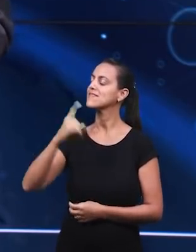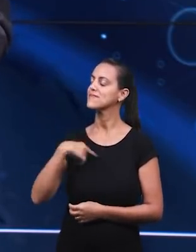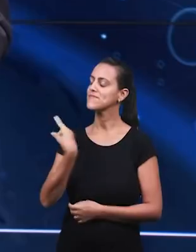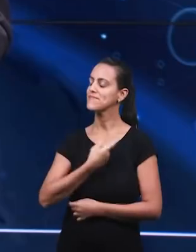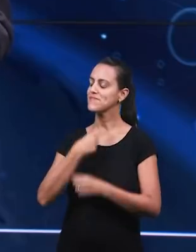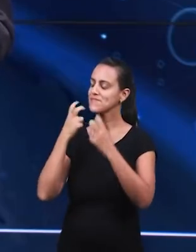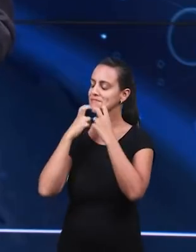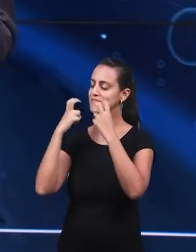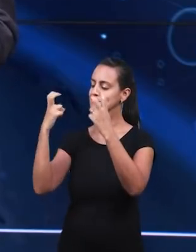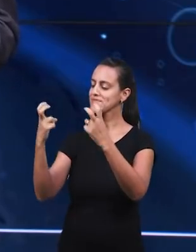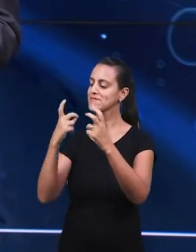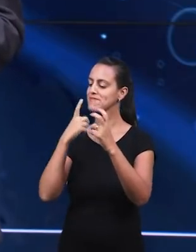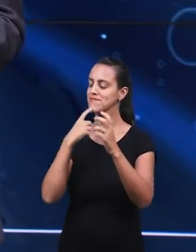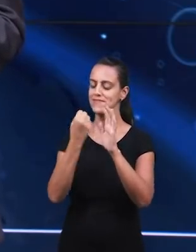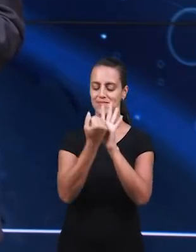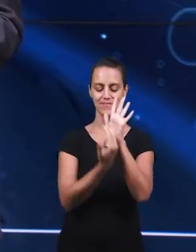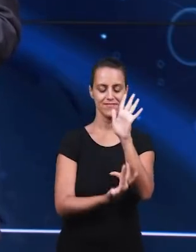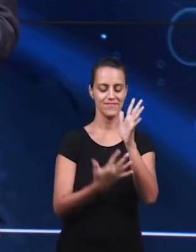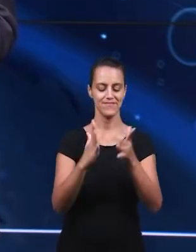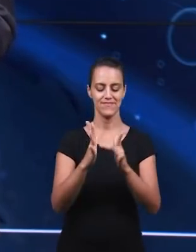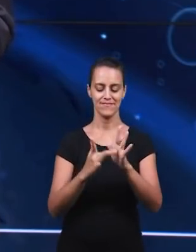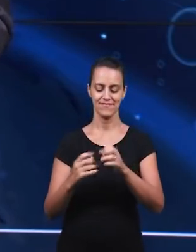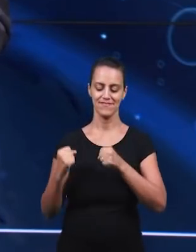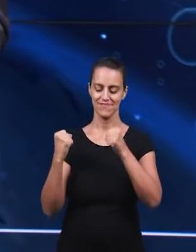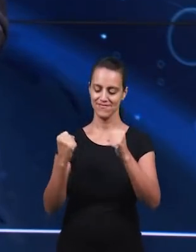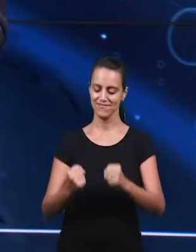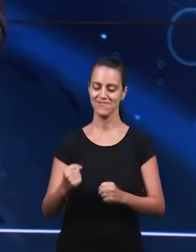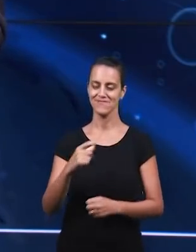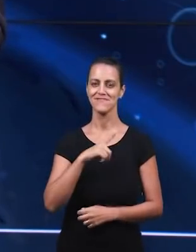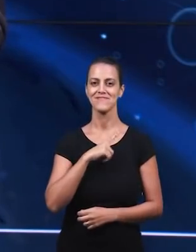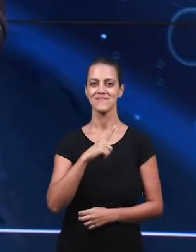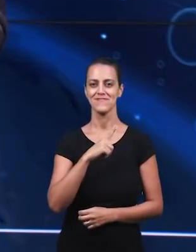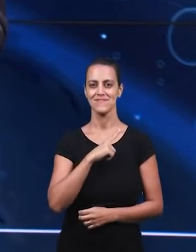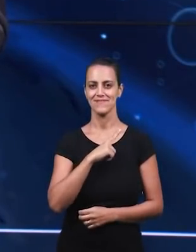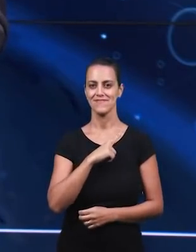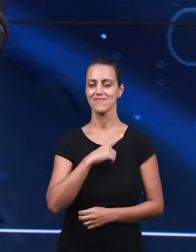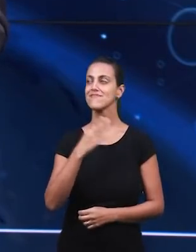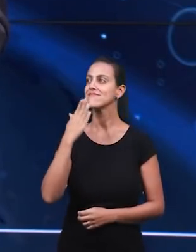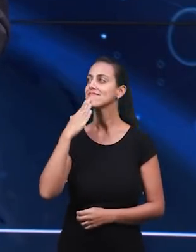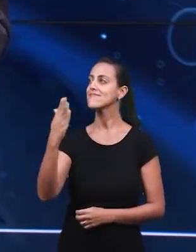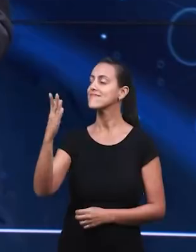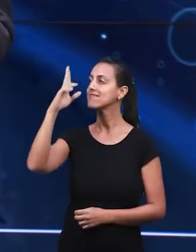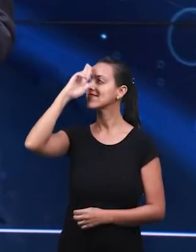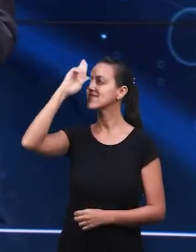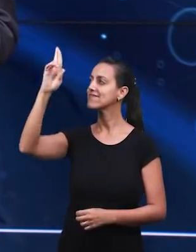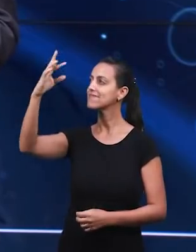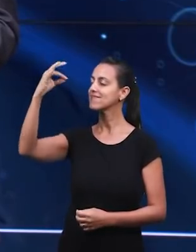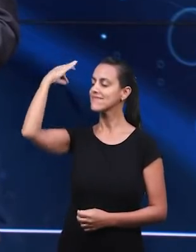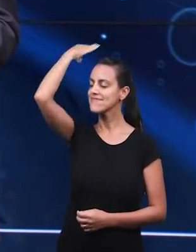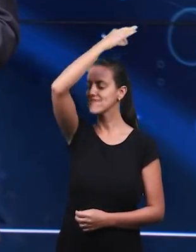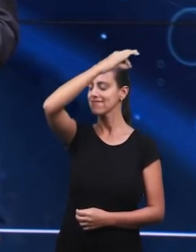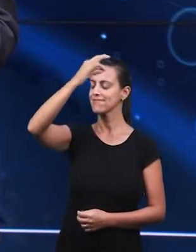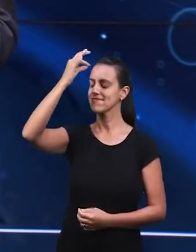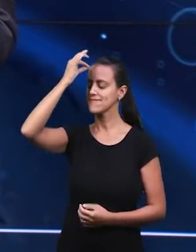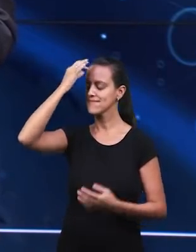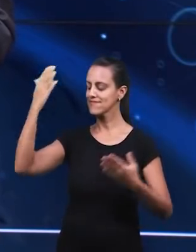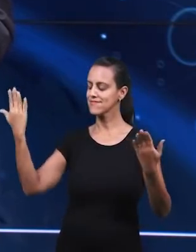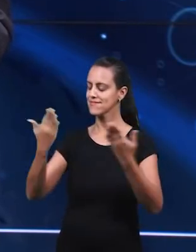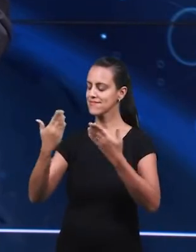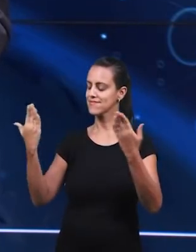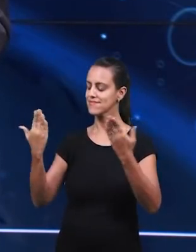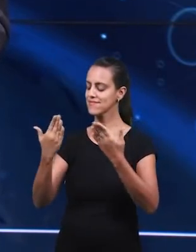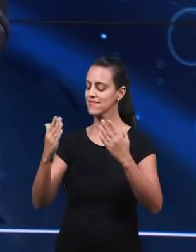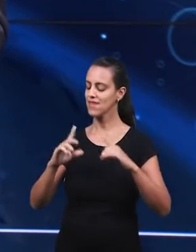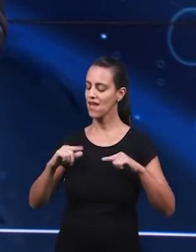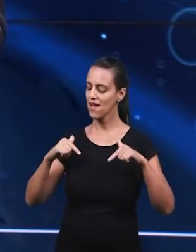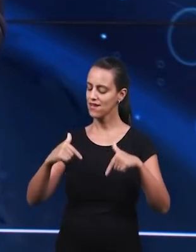nós clamamos a Ti, Senhor, pelo poder que há no sangue do Senhor Jesus. E pedimos que o Teu Espírito Santo, nesta hora, seja sobre